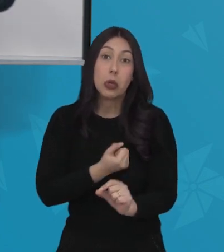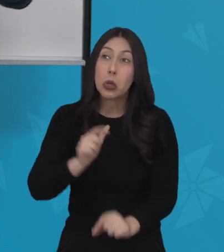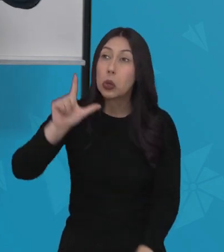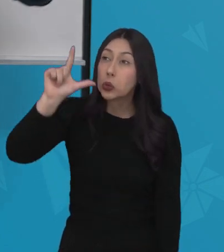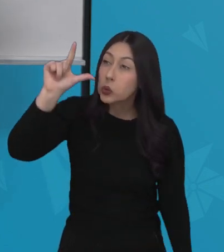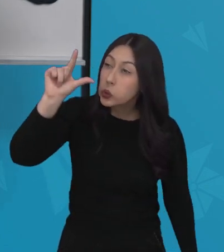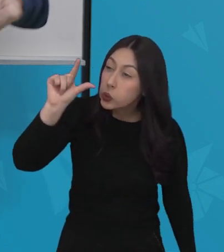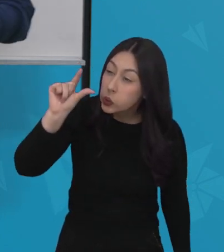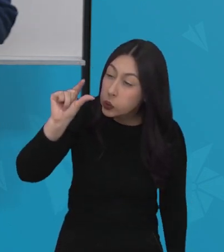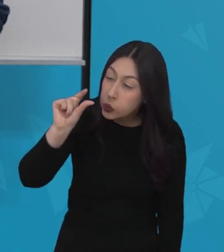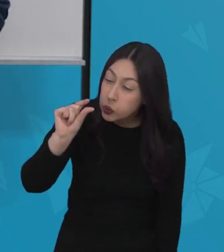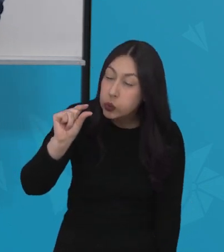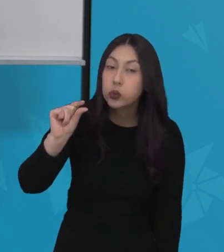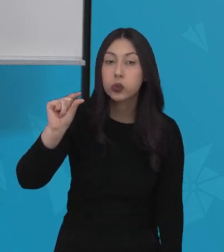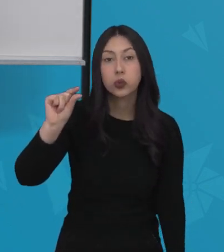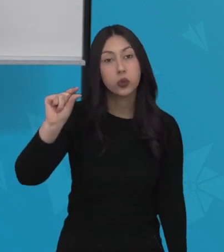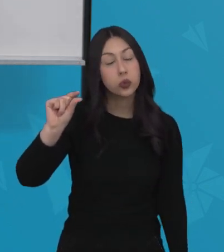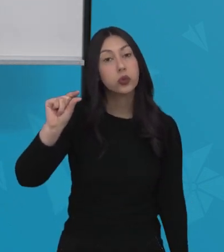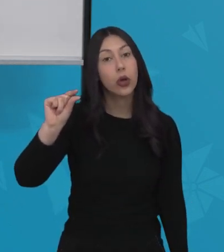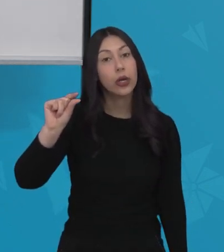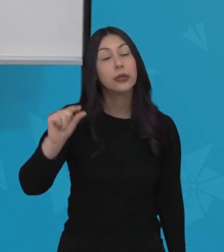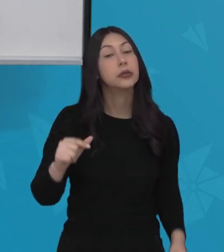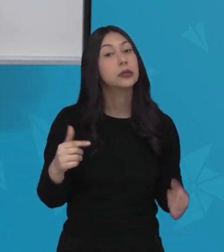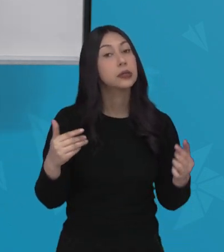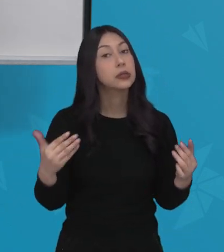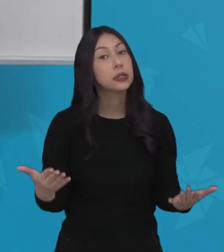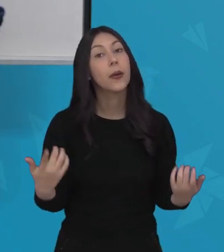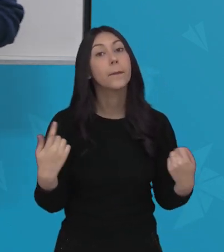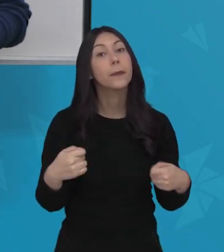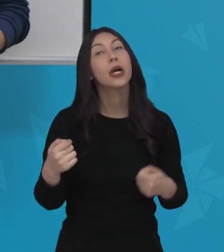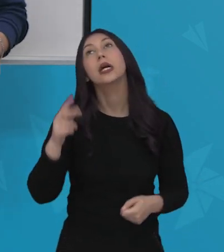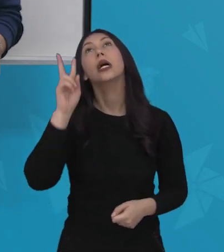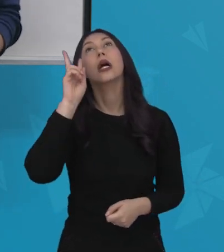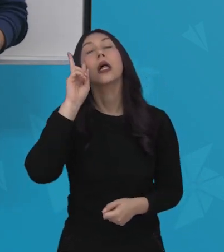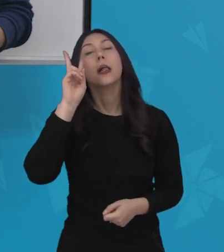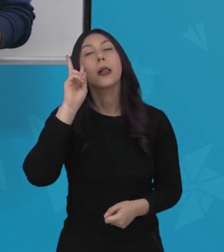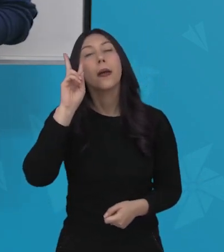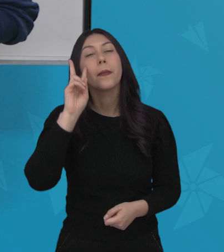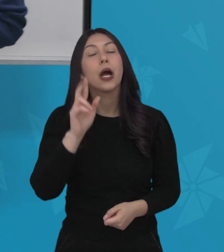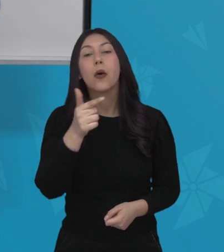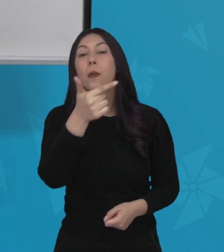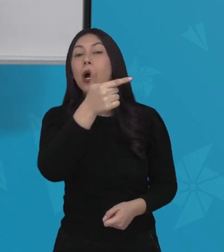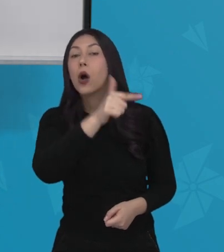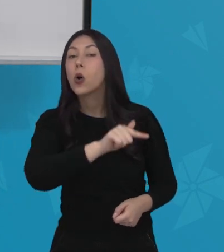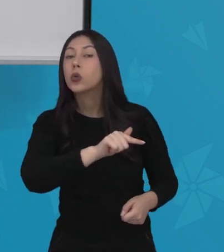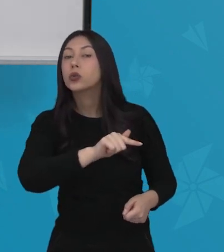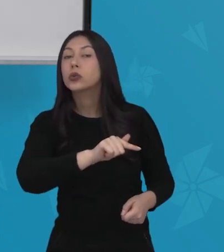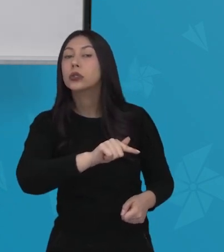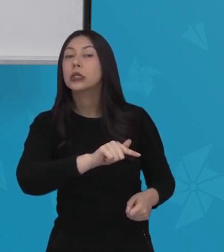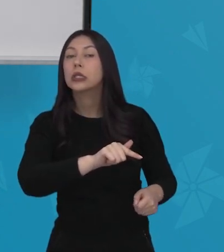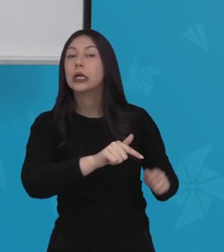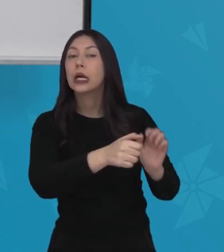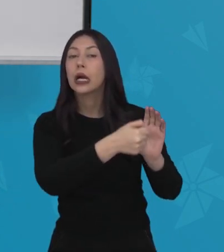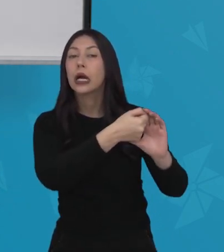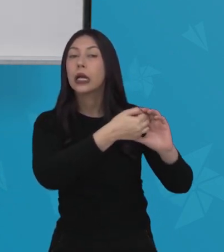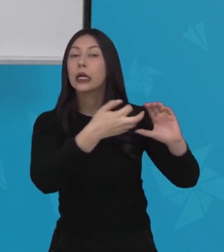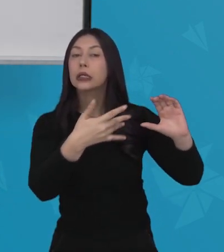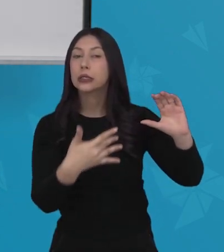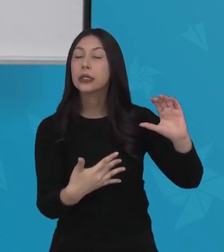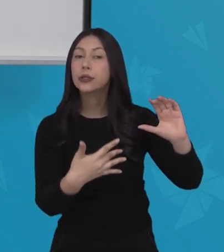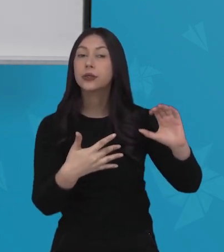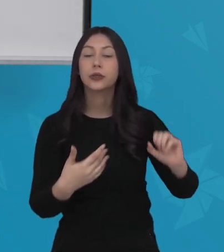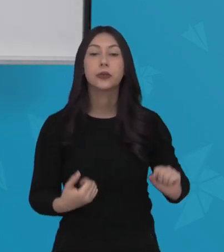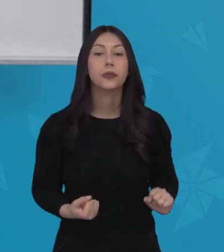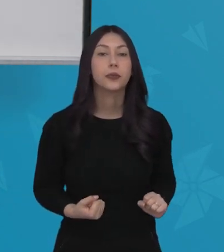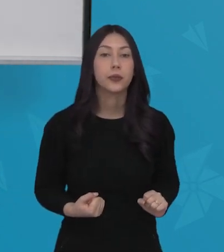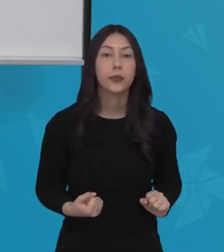são muito, muito, muito pequenos. Nessa hora, então, a gente tem que relembrar outra propriedade das potências.